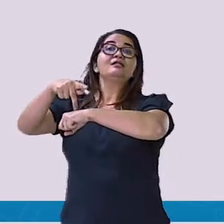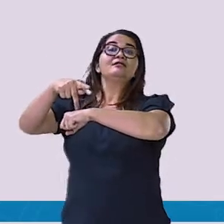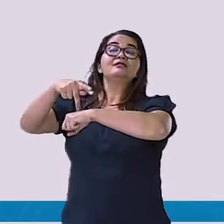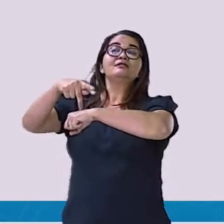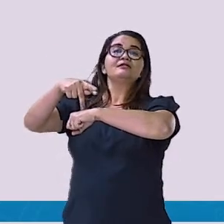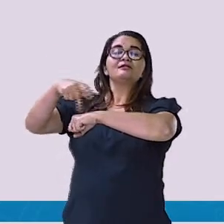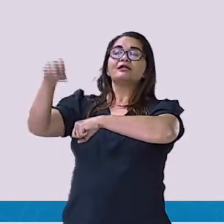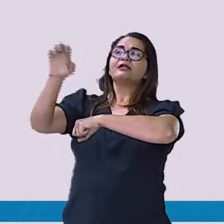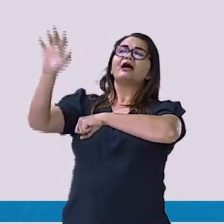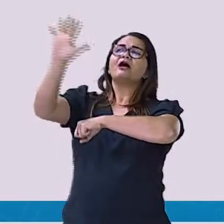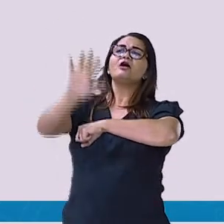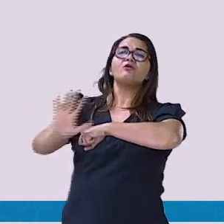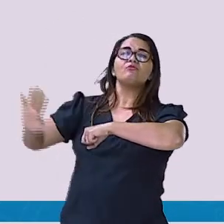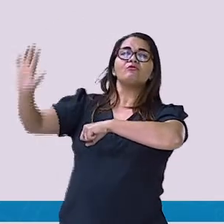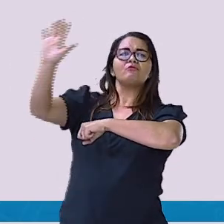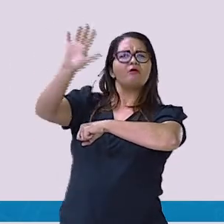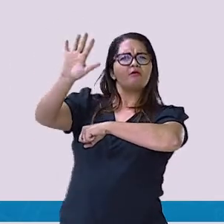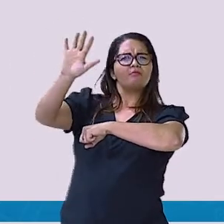Porque está aqui,